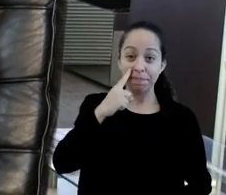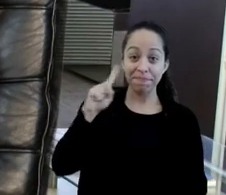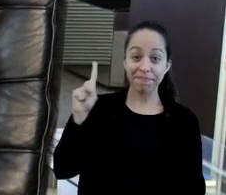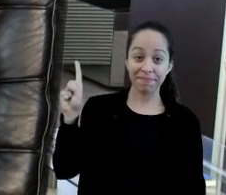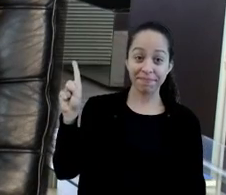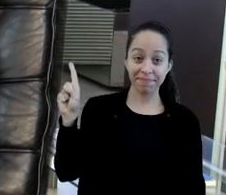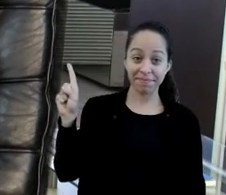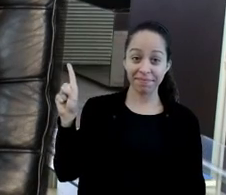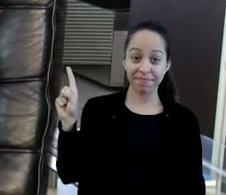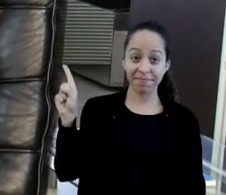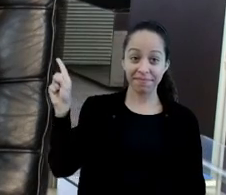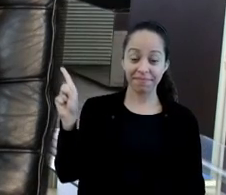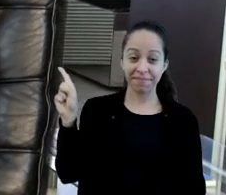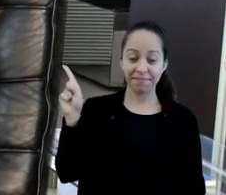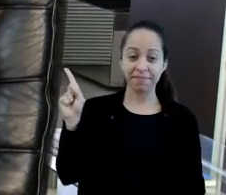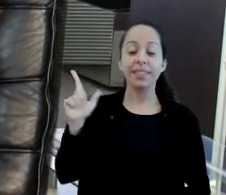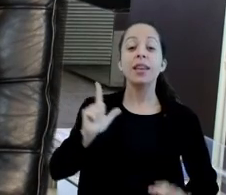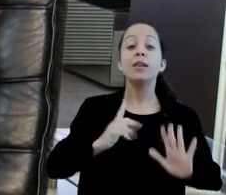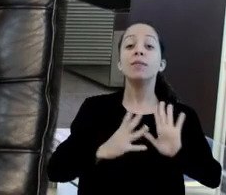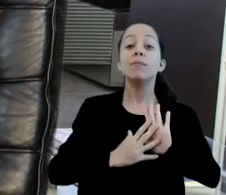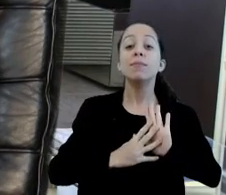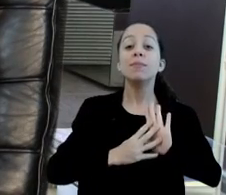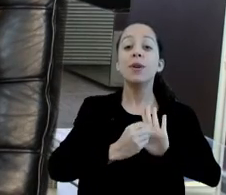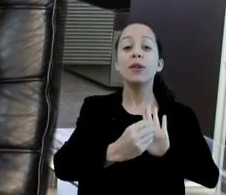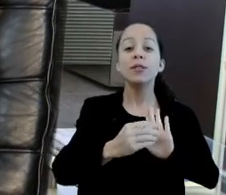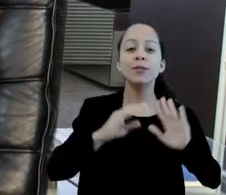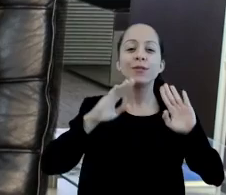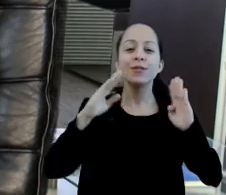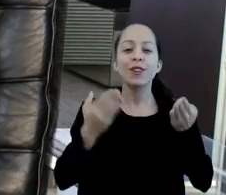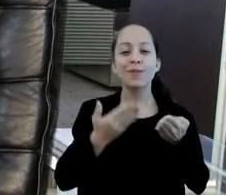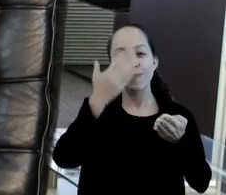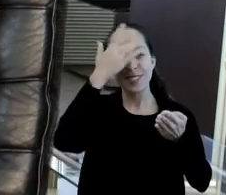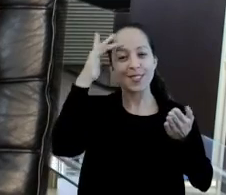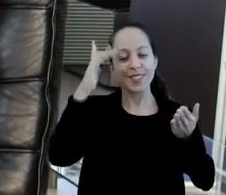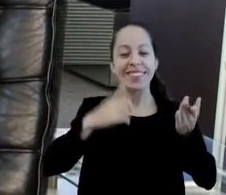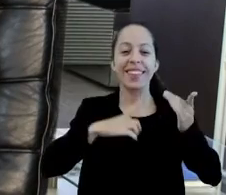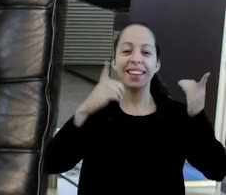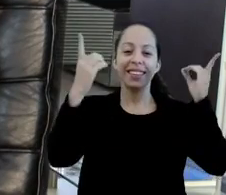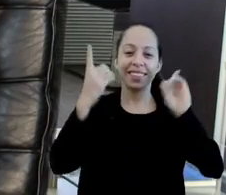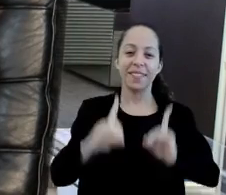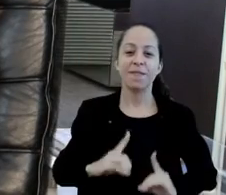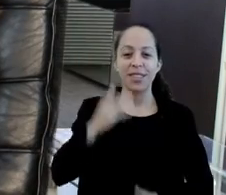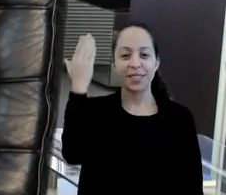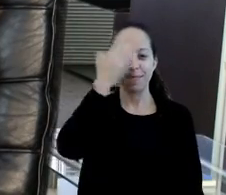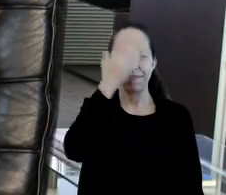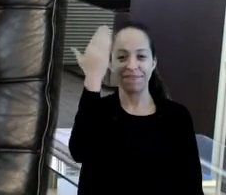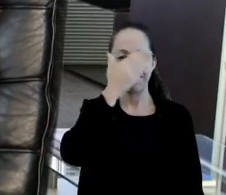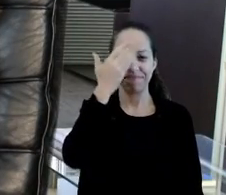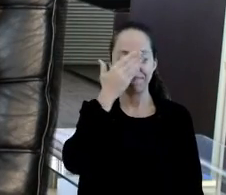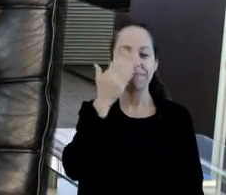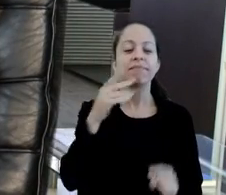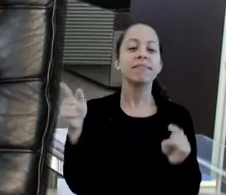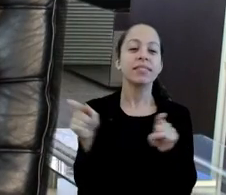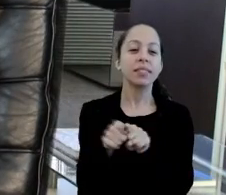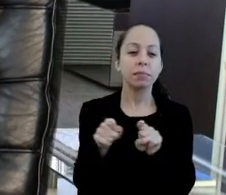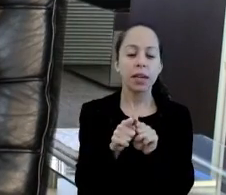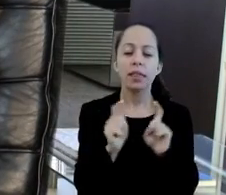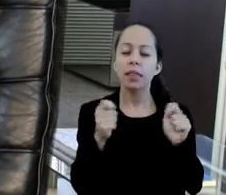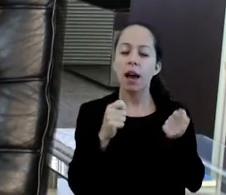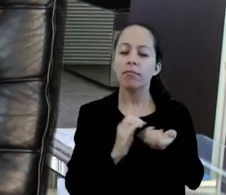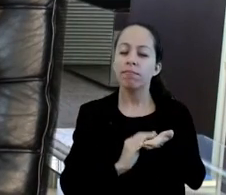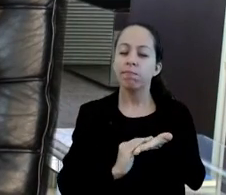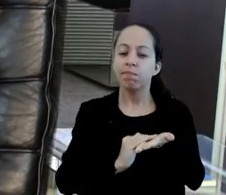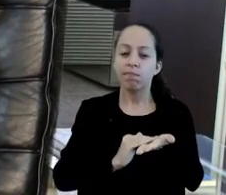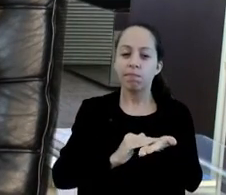no formato para as pessoas com deficiência visual, em alto relevo, para que eles